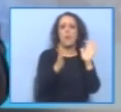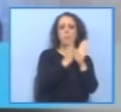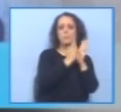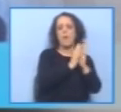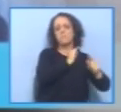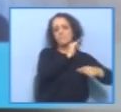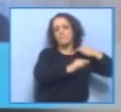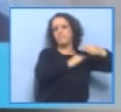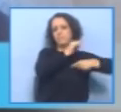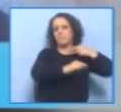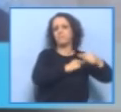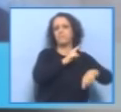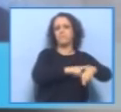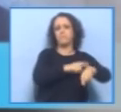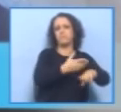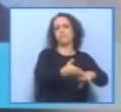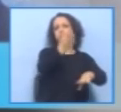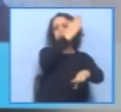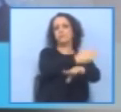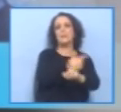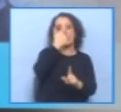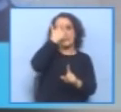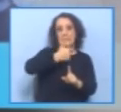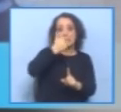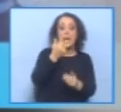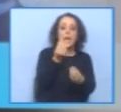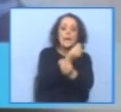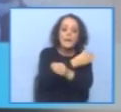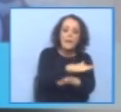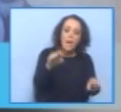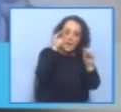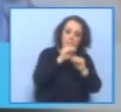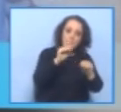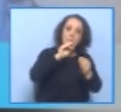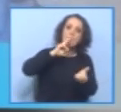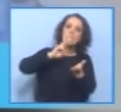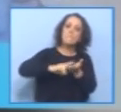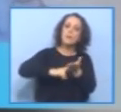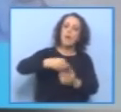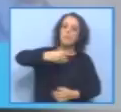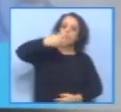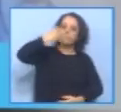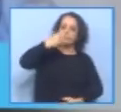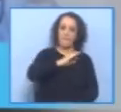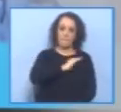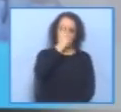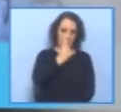Que vem já desde o Concílio de Trento, que é a preocupação pelas crianças. E ensinar as verdades fundamentais da fé. Da fé.